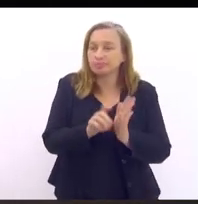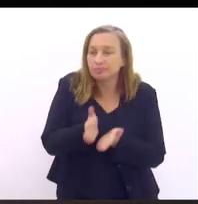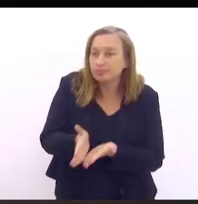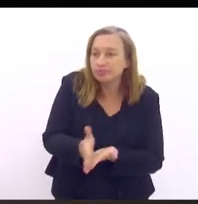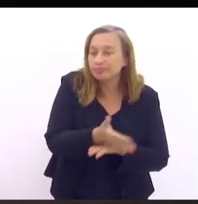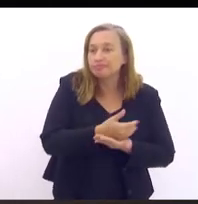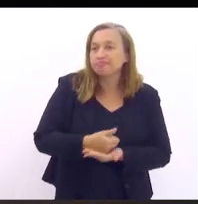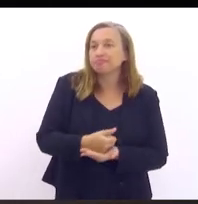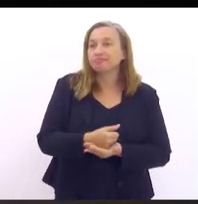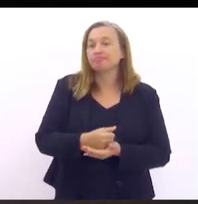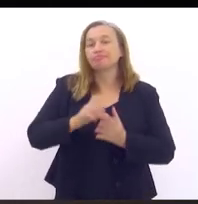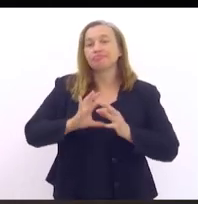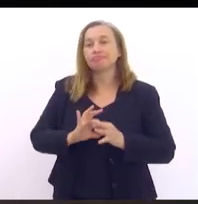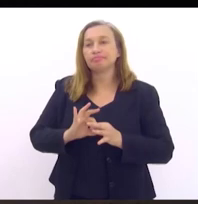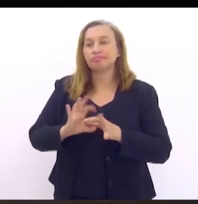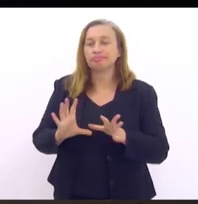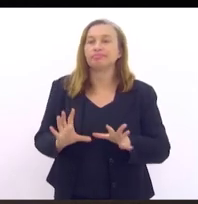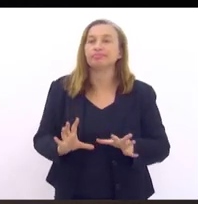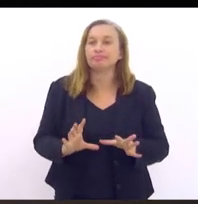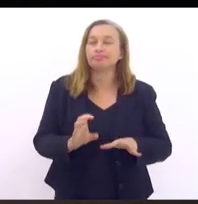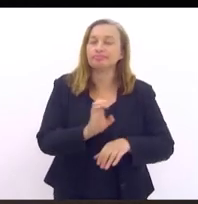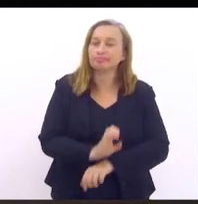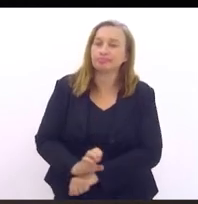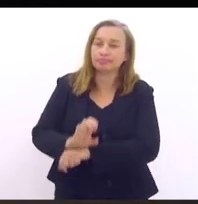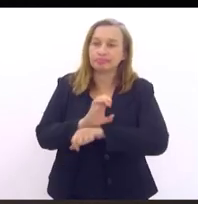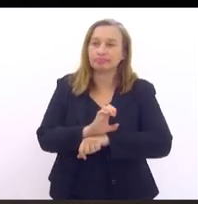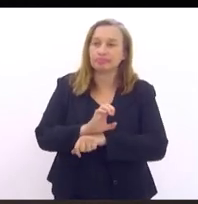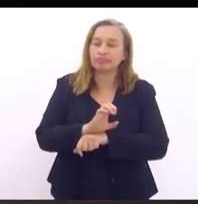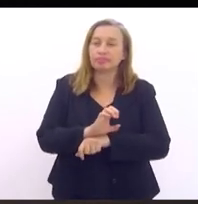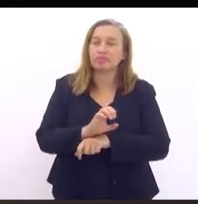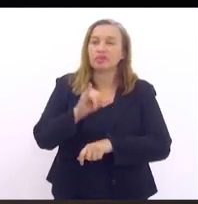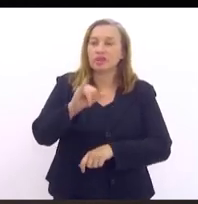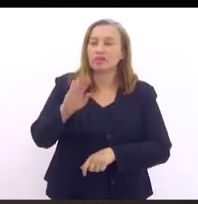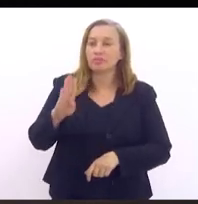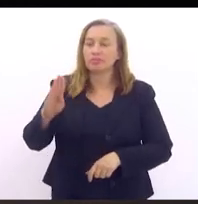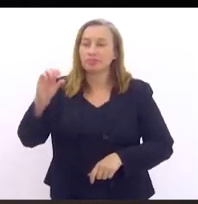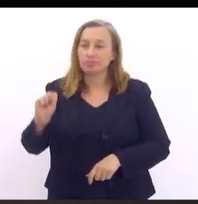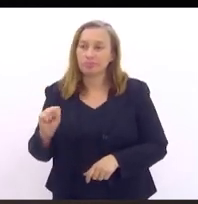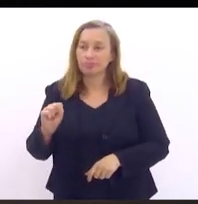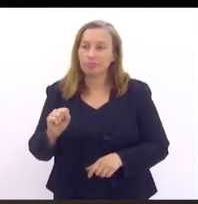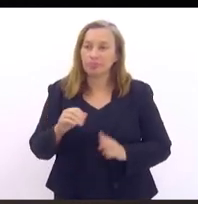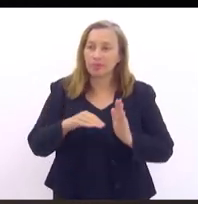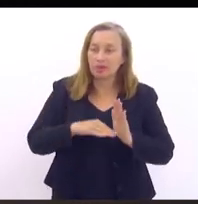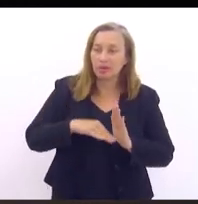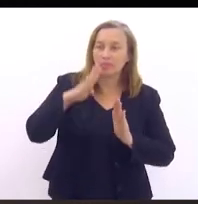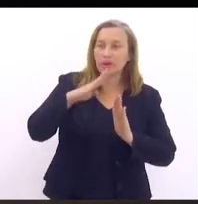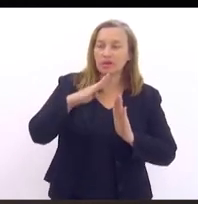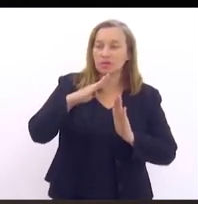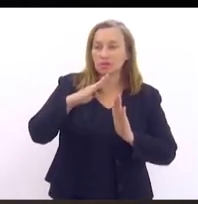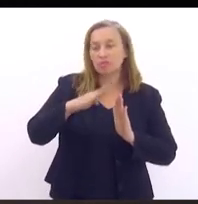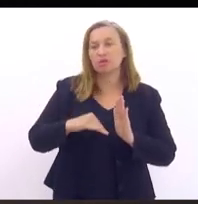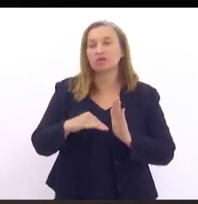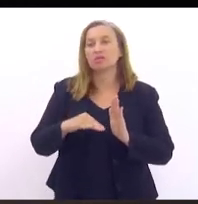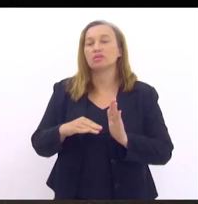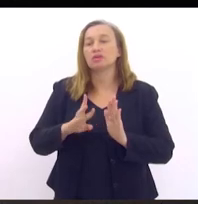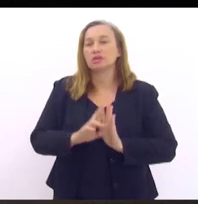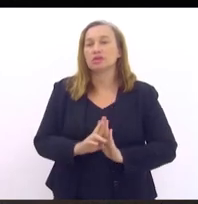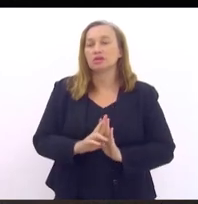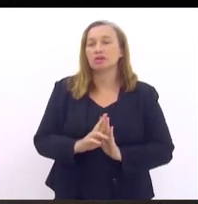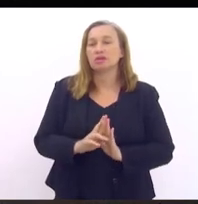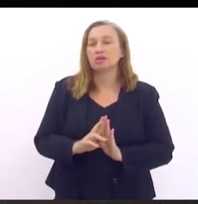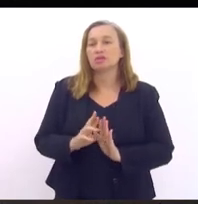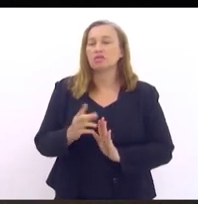a autonomia para os estados fixarem a sua alíquota do IBS abaixo ou acima da alíquota de referência.